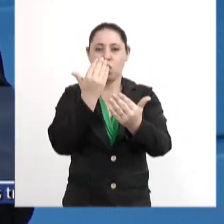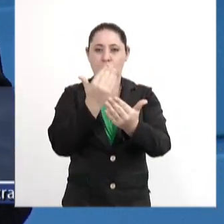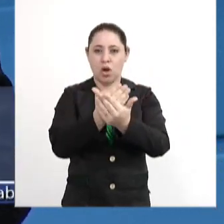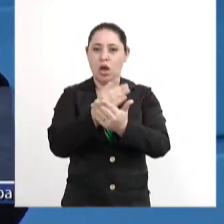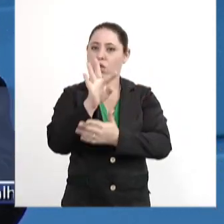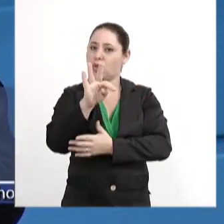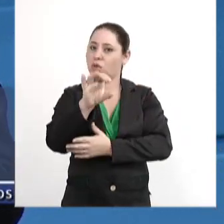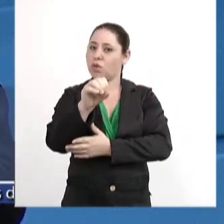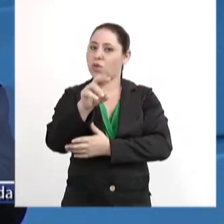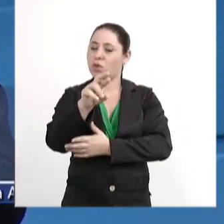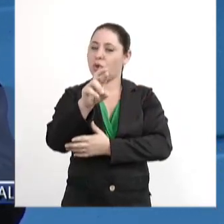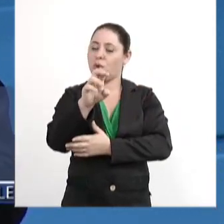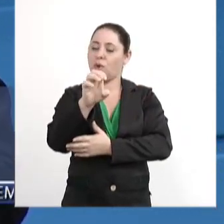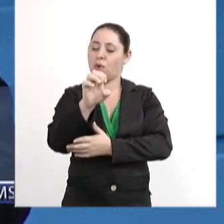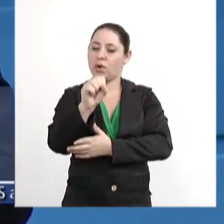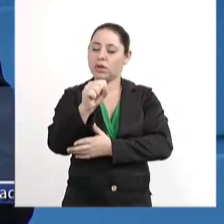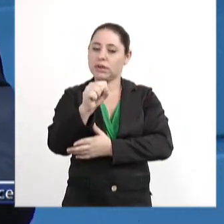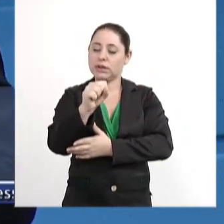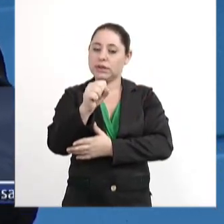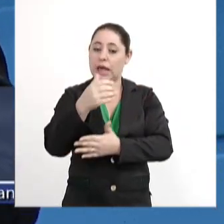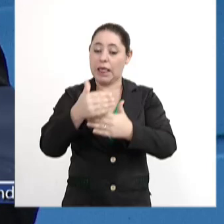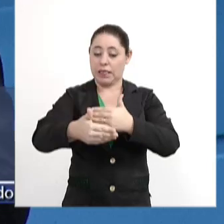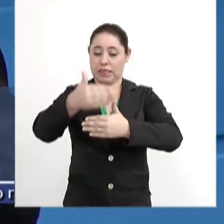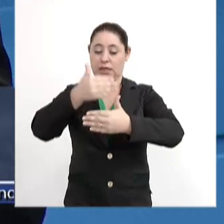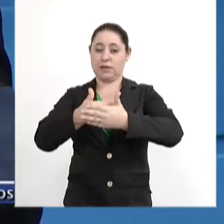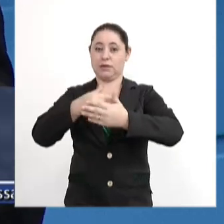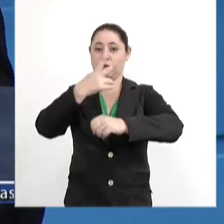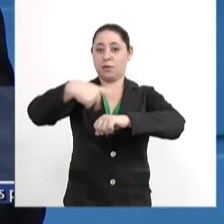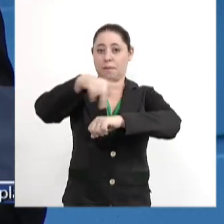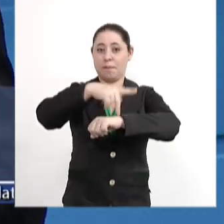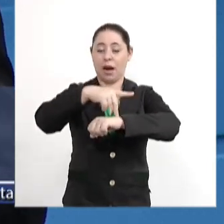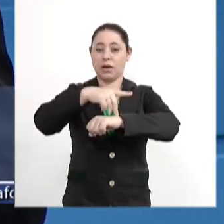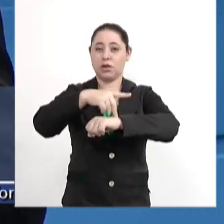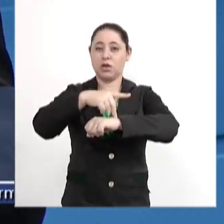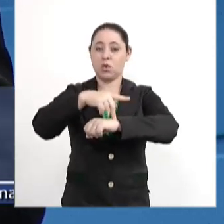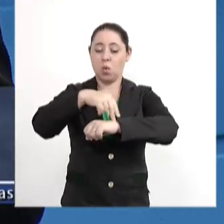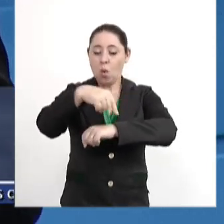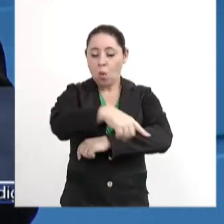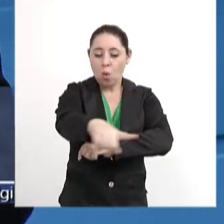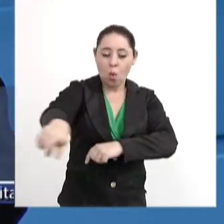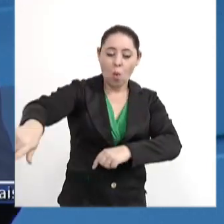atrás do Parque Antenor Martins, Parque do Lago,